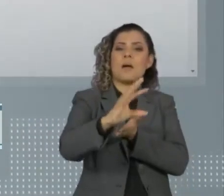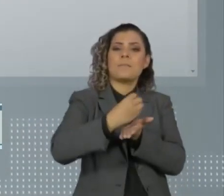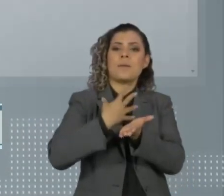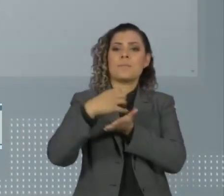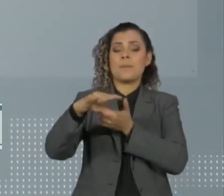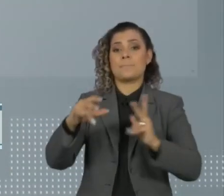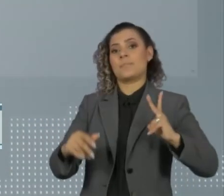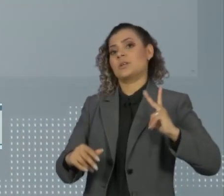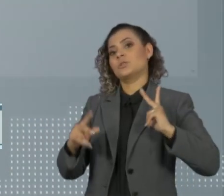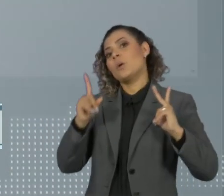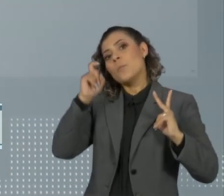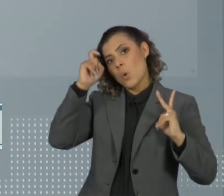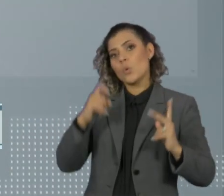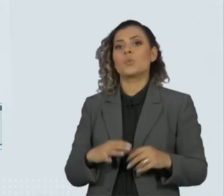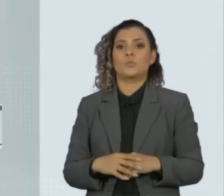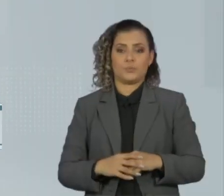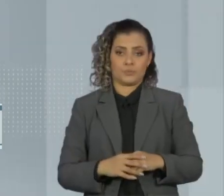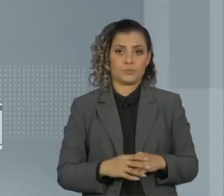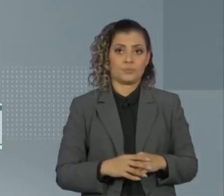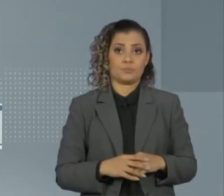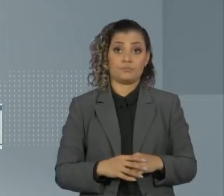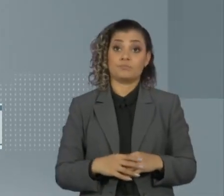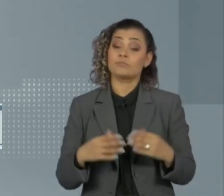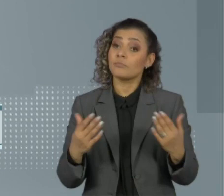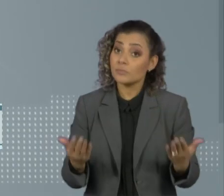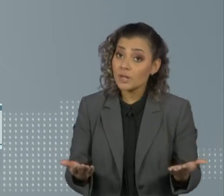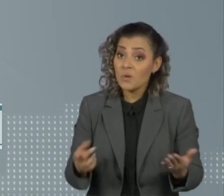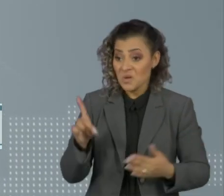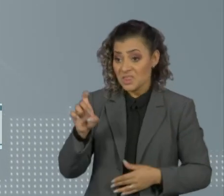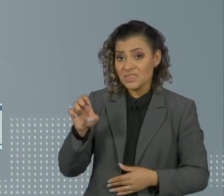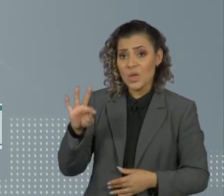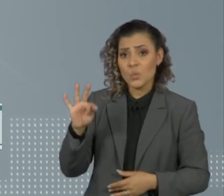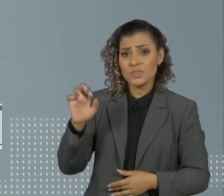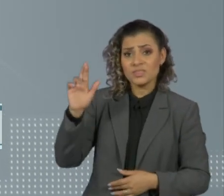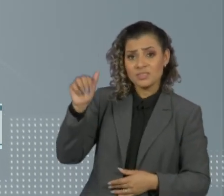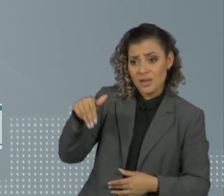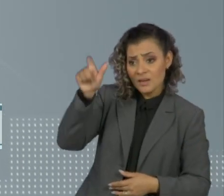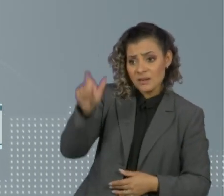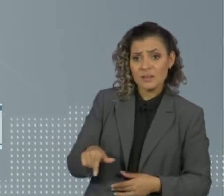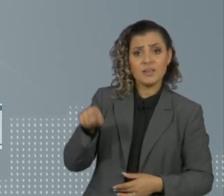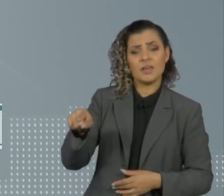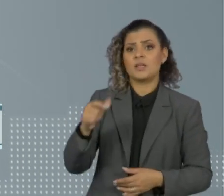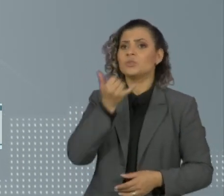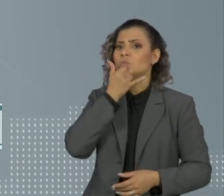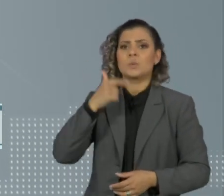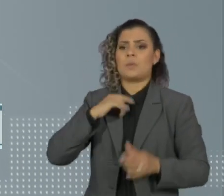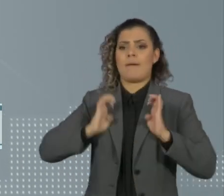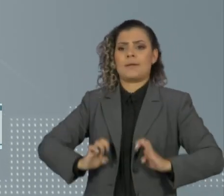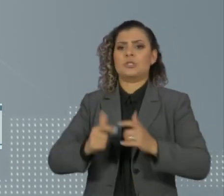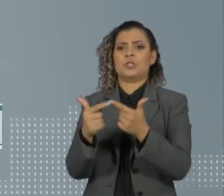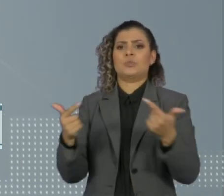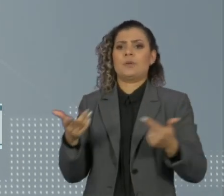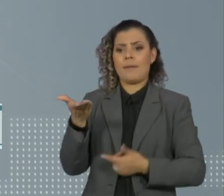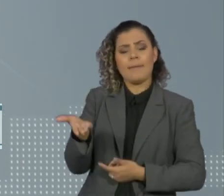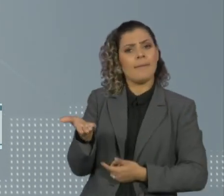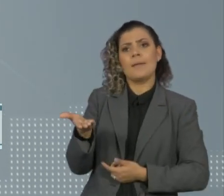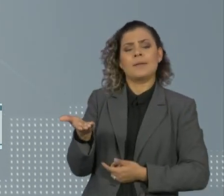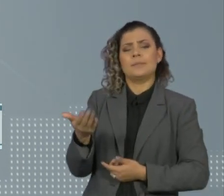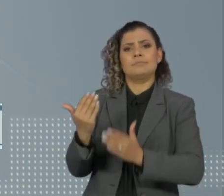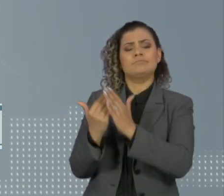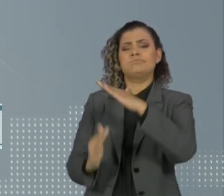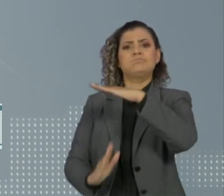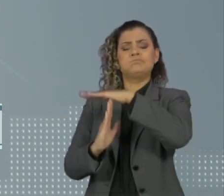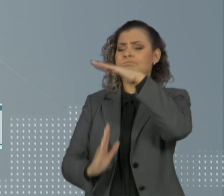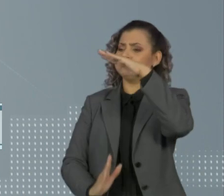ele e o então juiz Sérgio Moro. O comportamento do Deltan foi completamente antiético, que ultrapassou todos